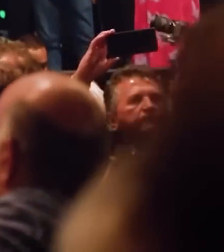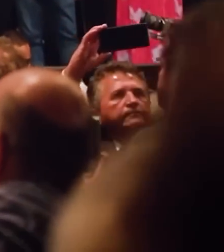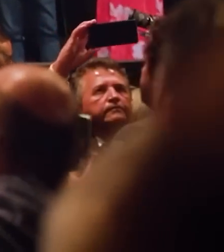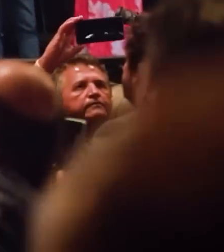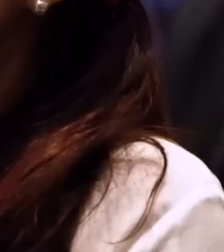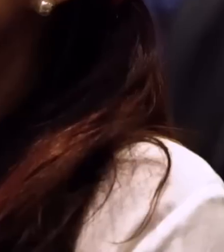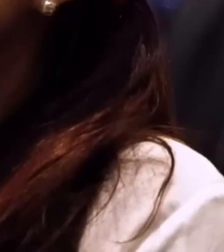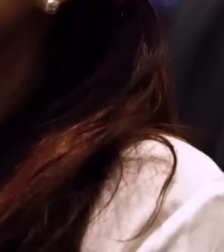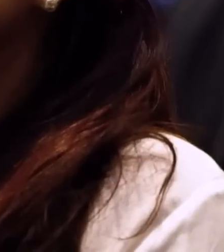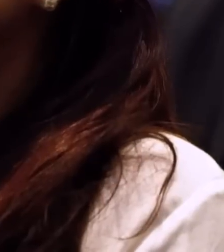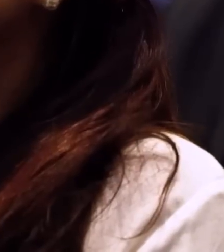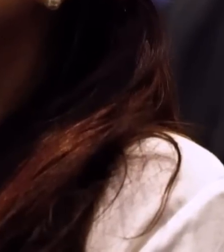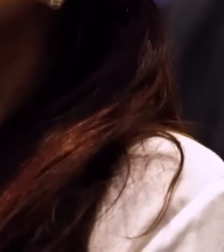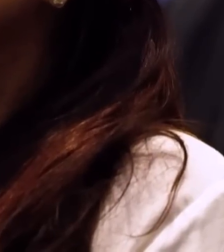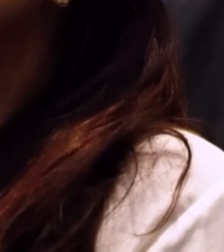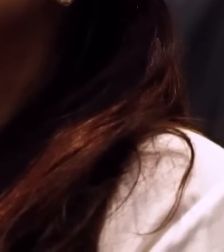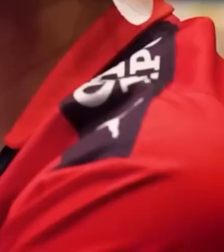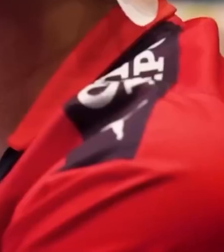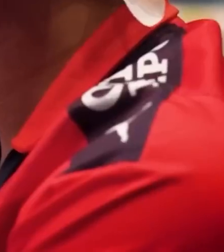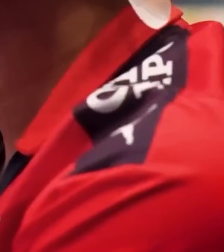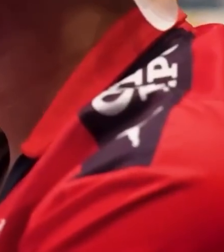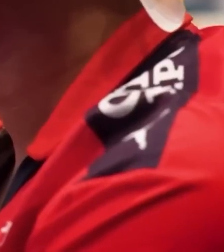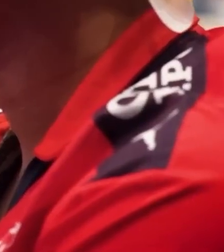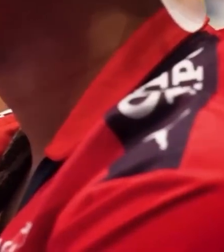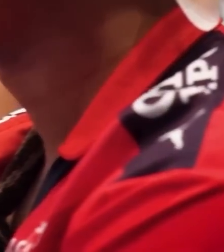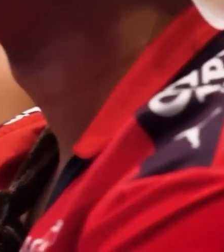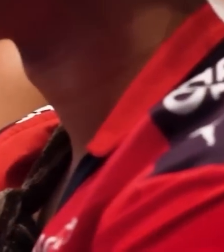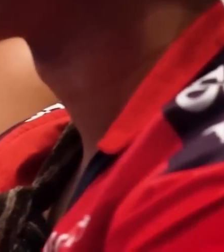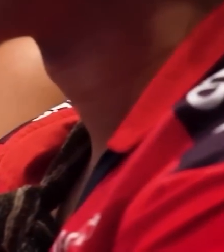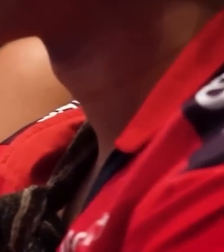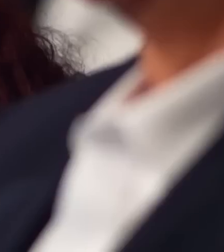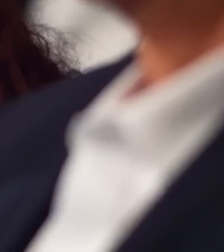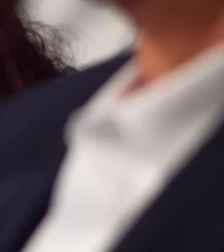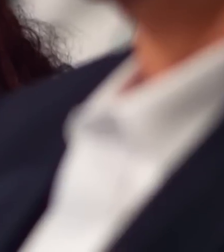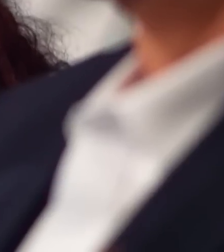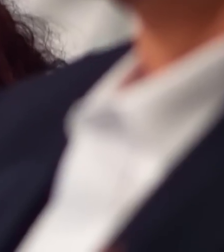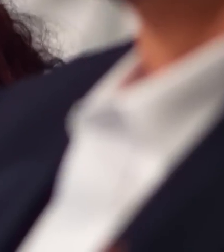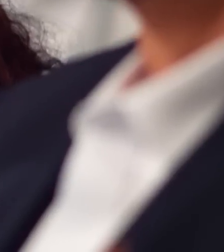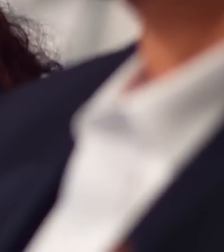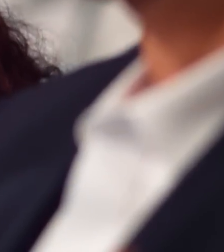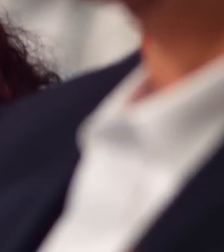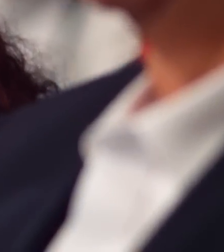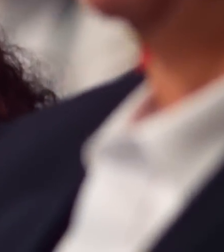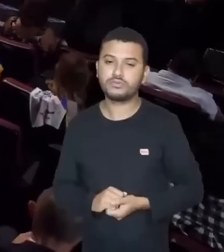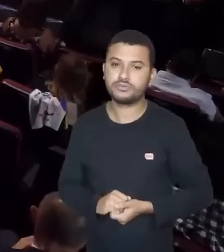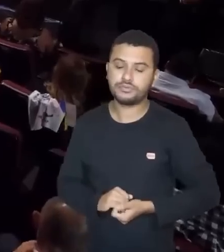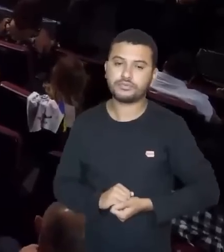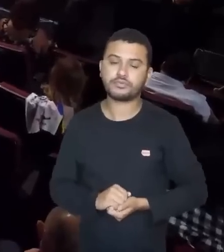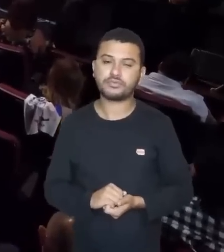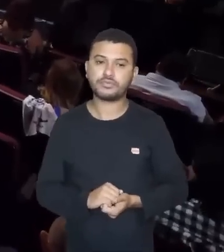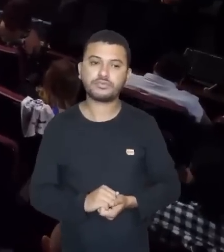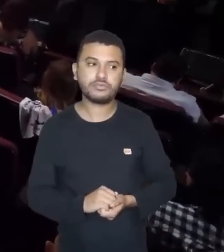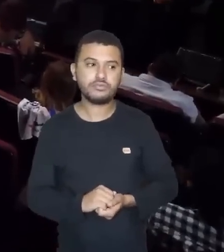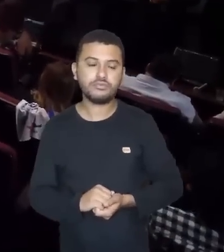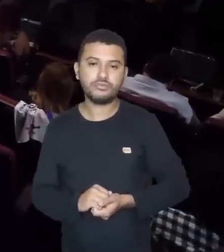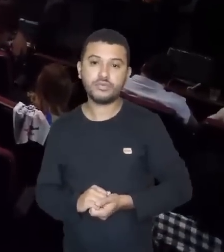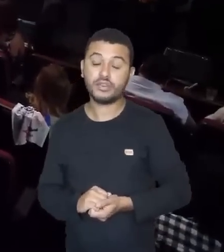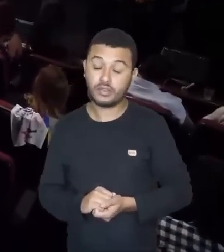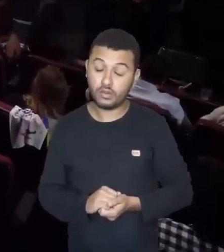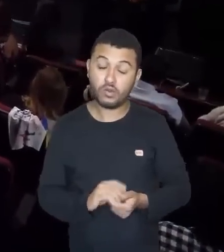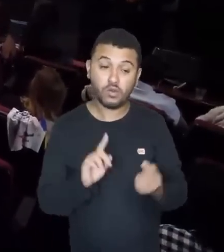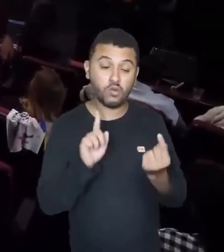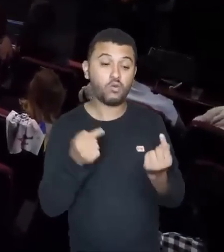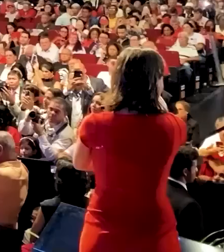de fábrica, que nascesse daqueles que carpiram com enxada a comida que nós comemos. A razão da